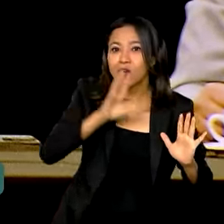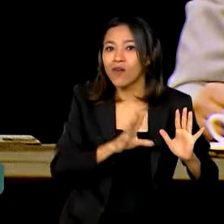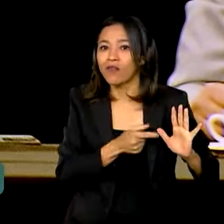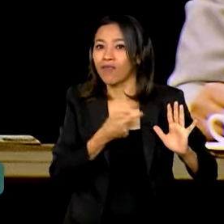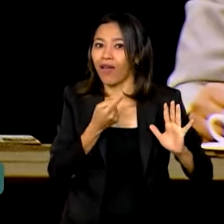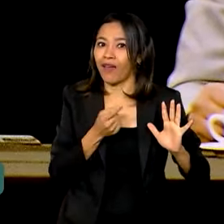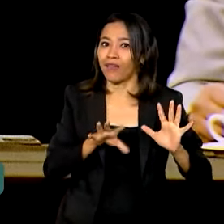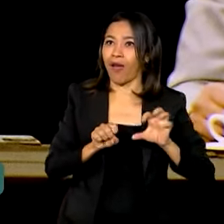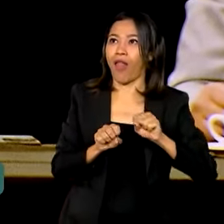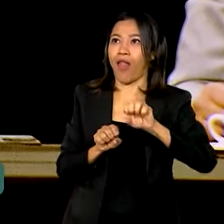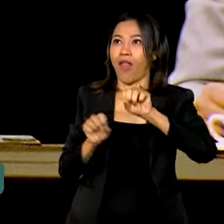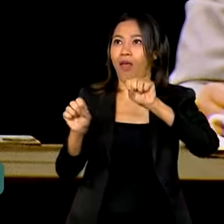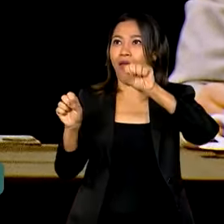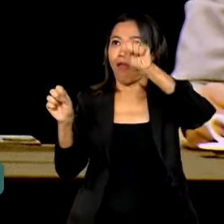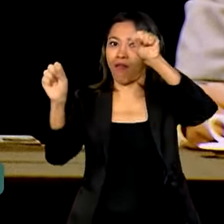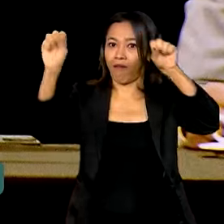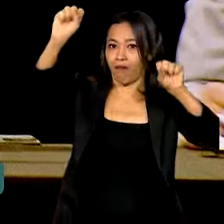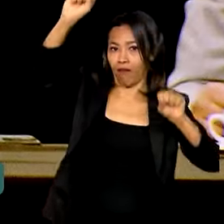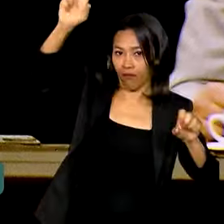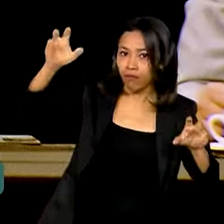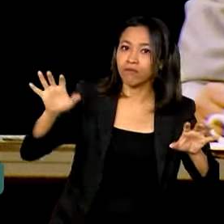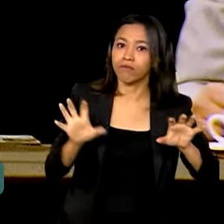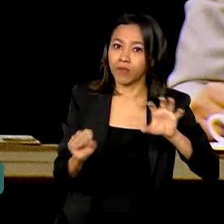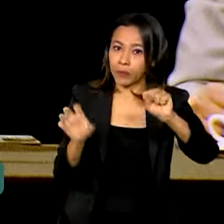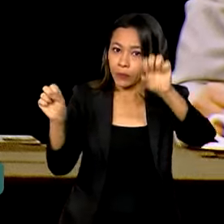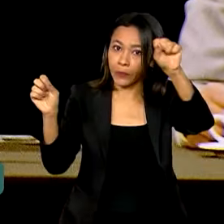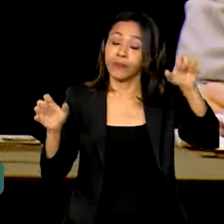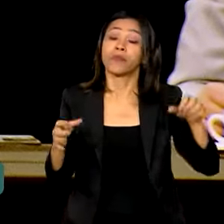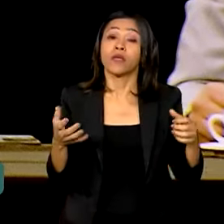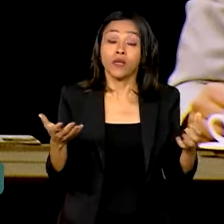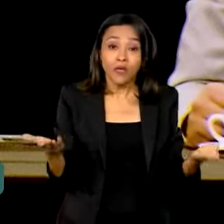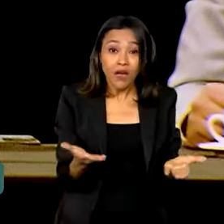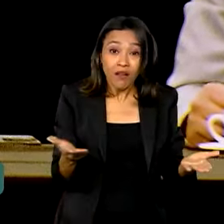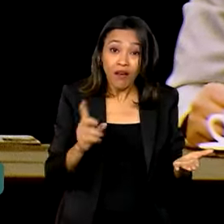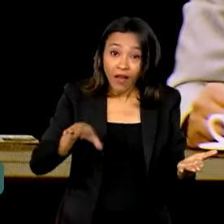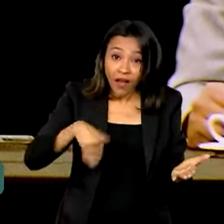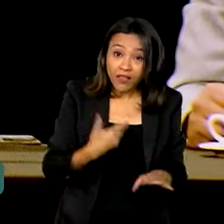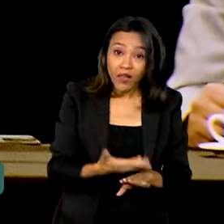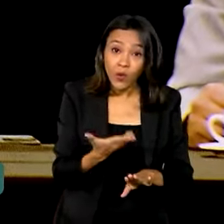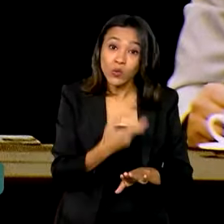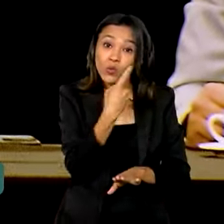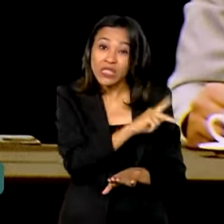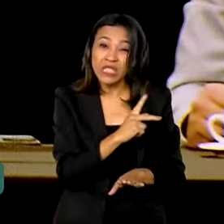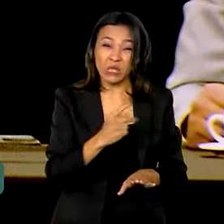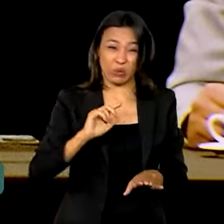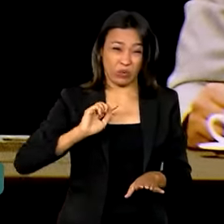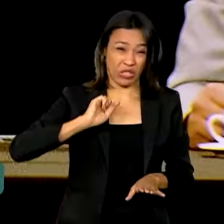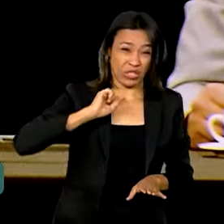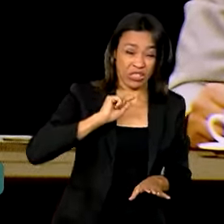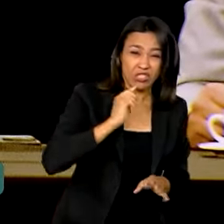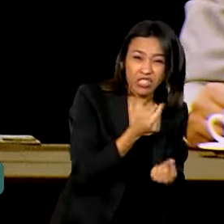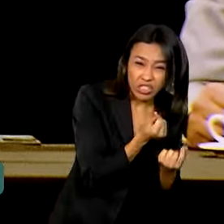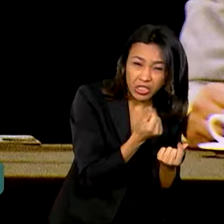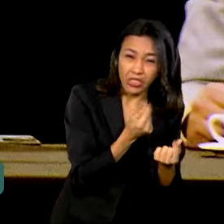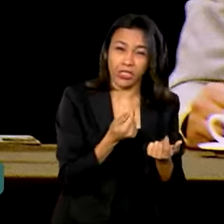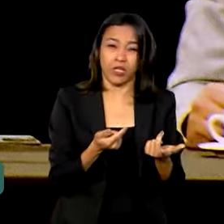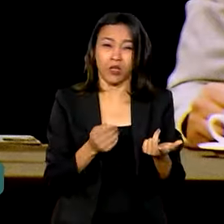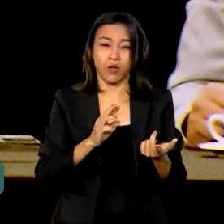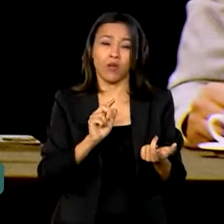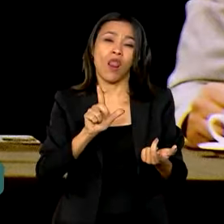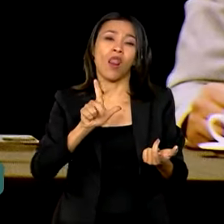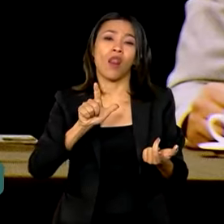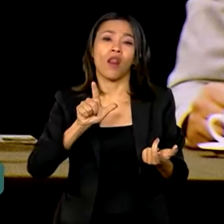tempo. E que agora, ultimamente, vem inclusive lavando o seu dinheiro, seja na mineração ilegal,